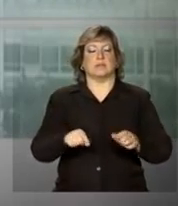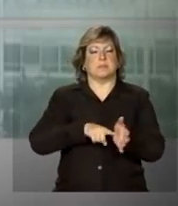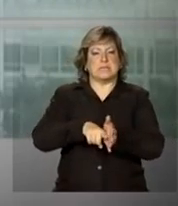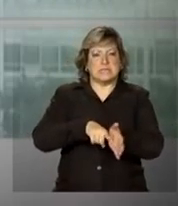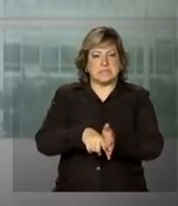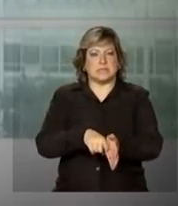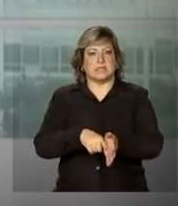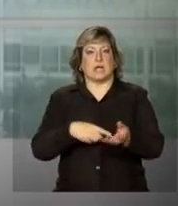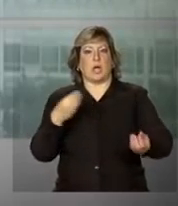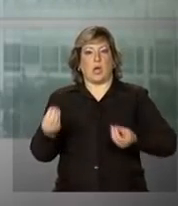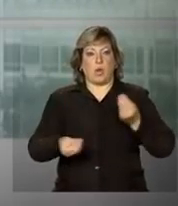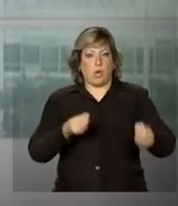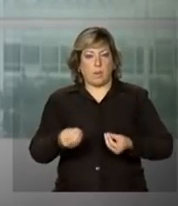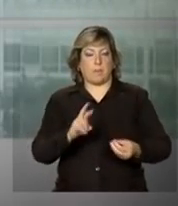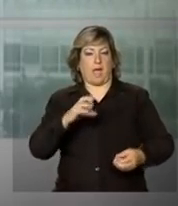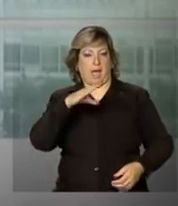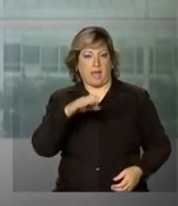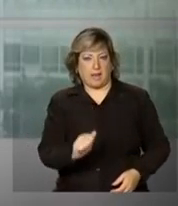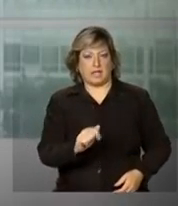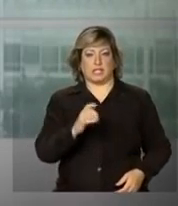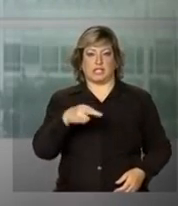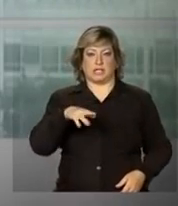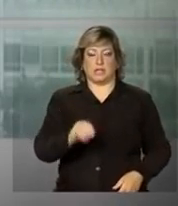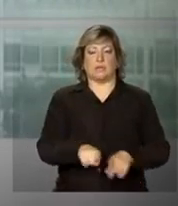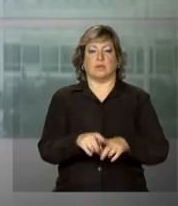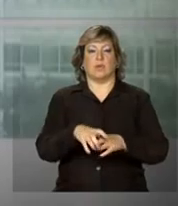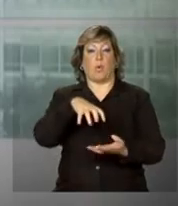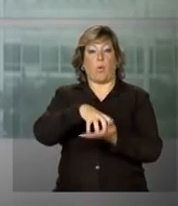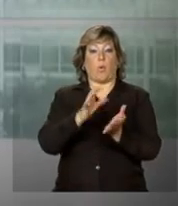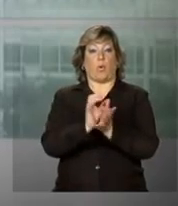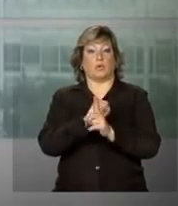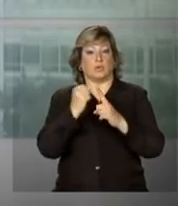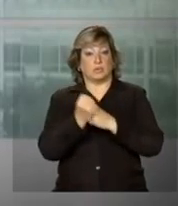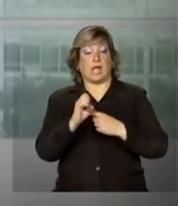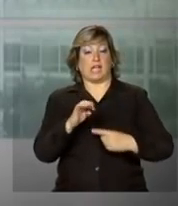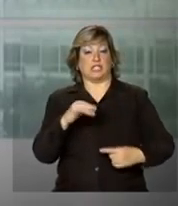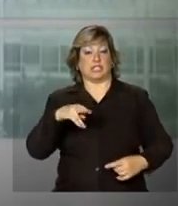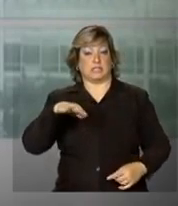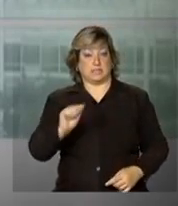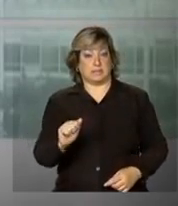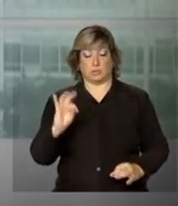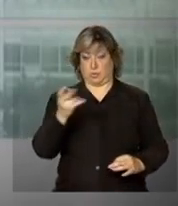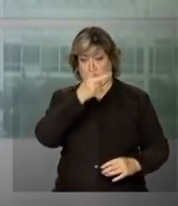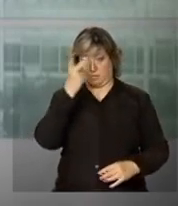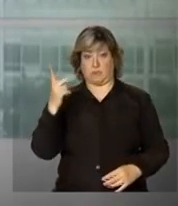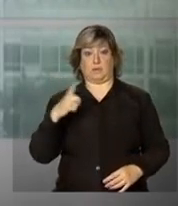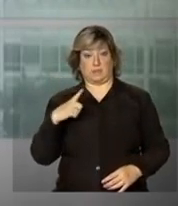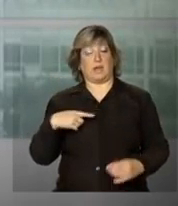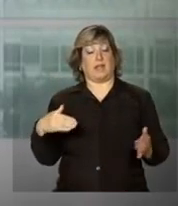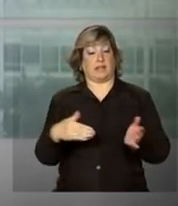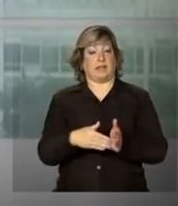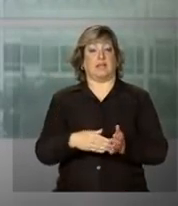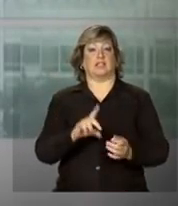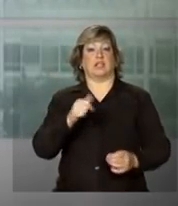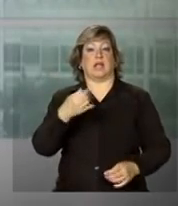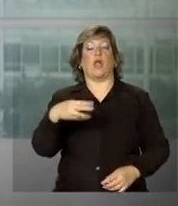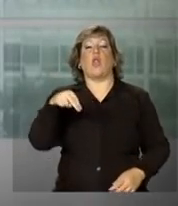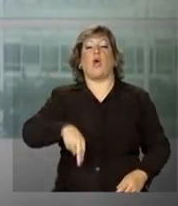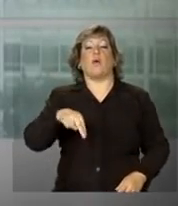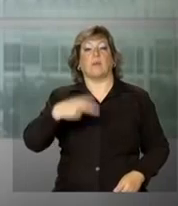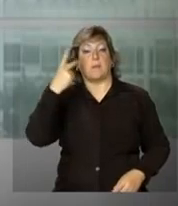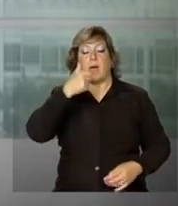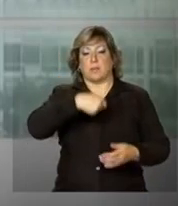com abordagens como raça, gênero, classe social e etnia. Os candidatos têm até o dia 14 de novembro